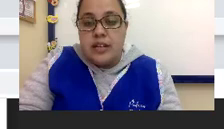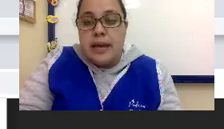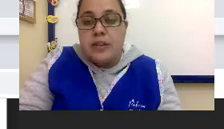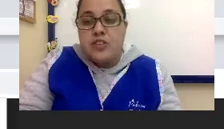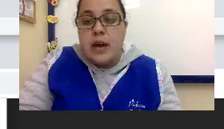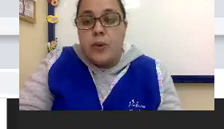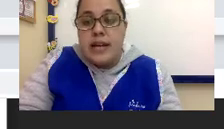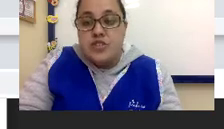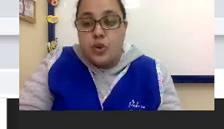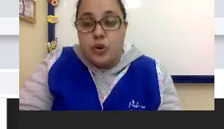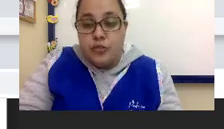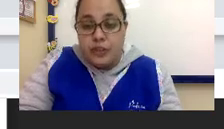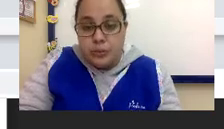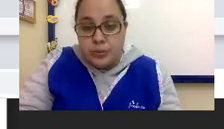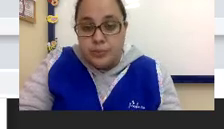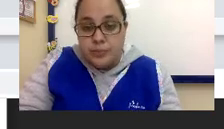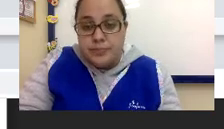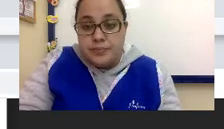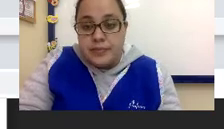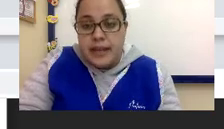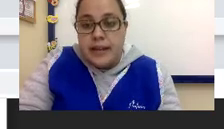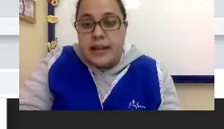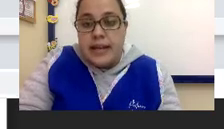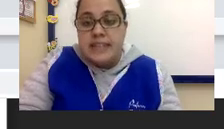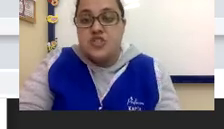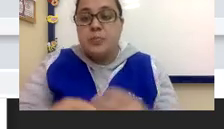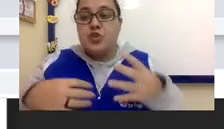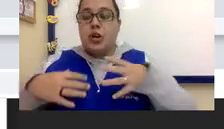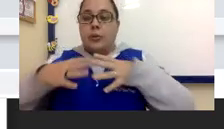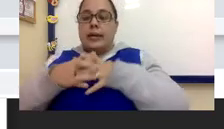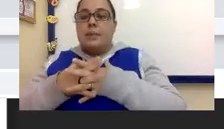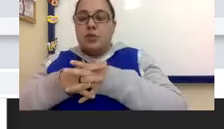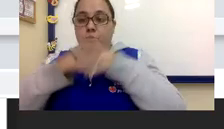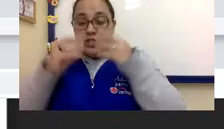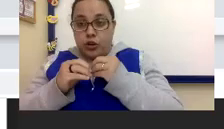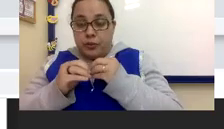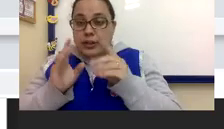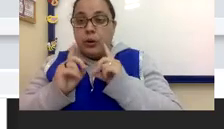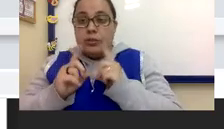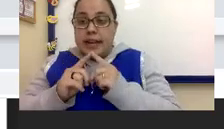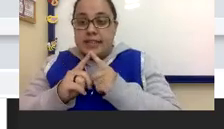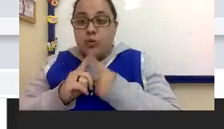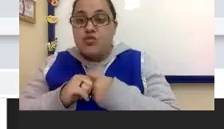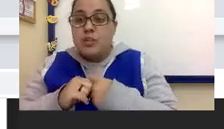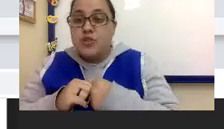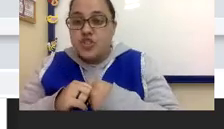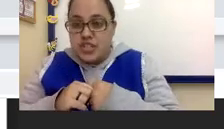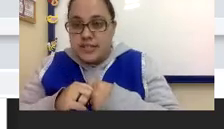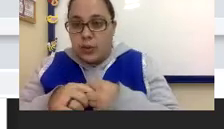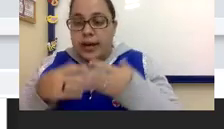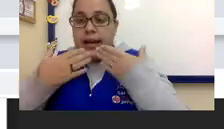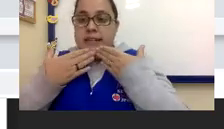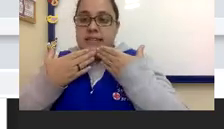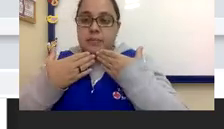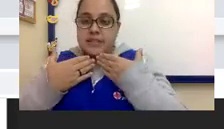aí dos alimentos é o esôfago, né? Nesse tipo de órgão aqui, pessoal, no esôfago não acontece nenhum tipo de